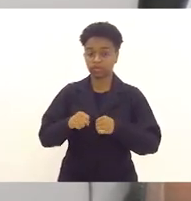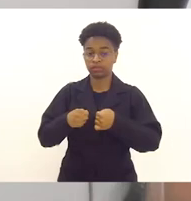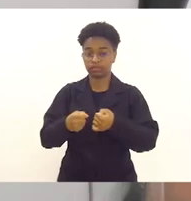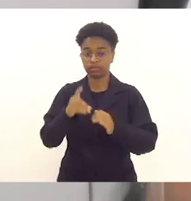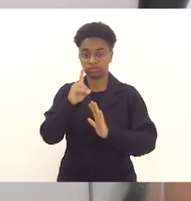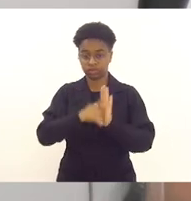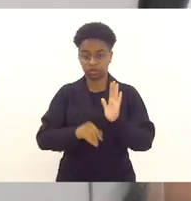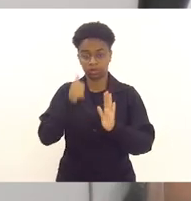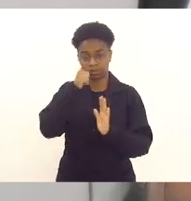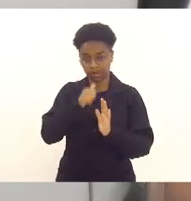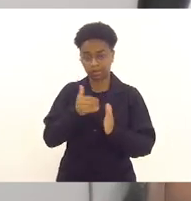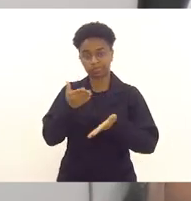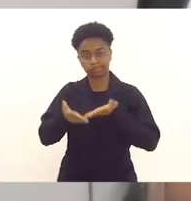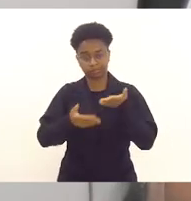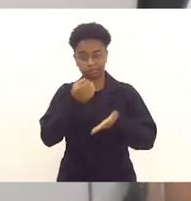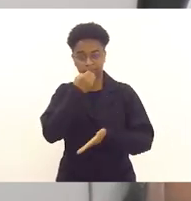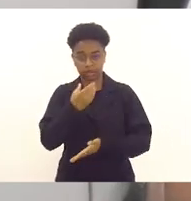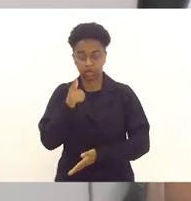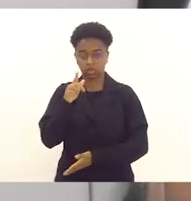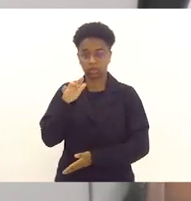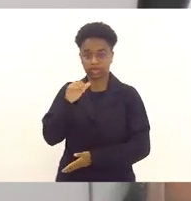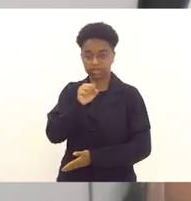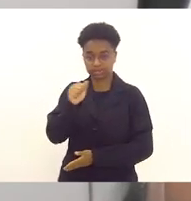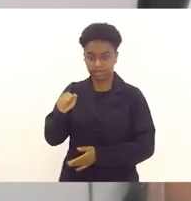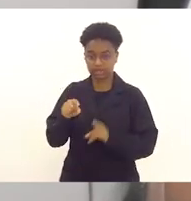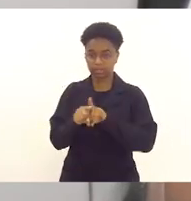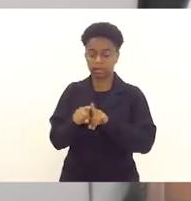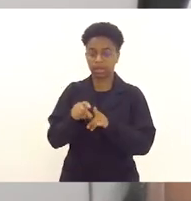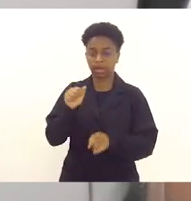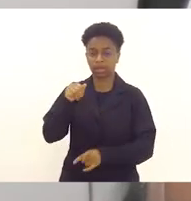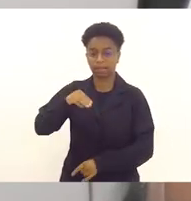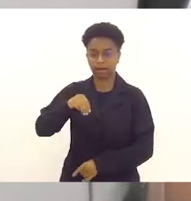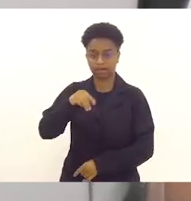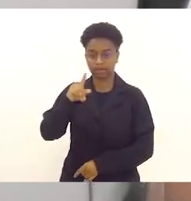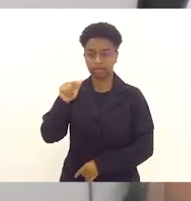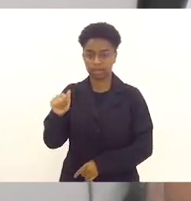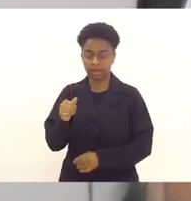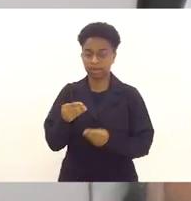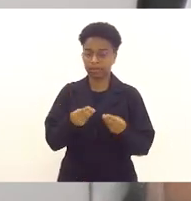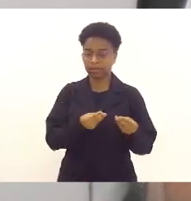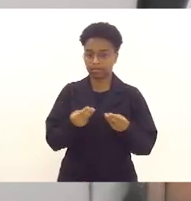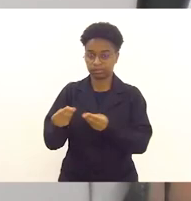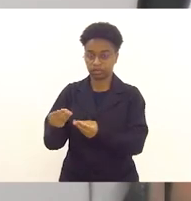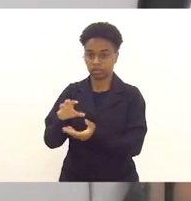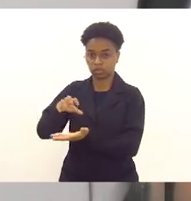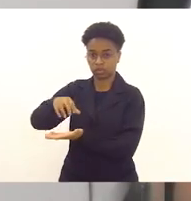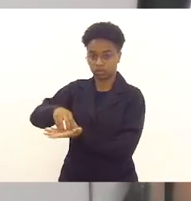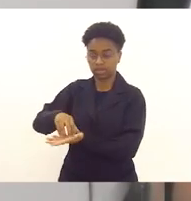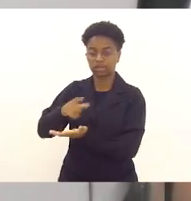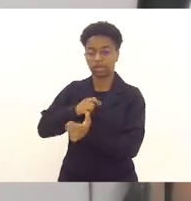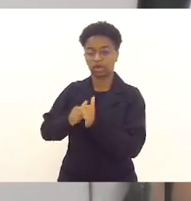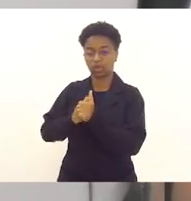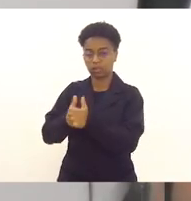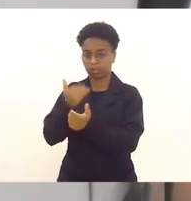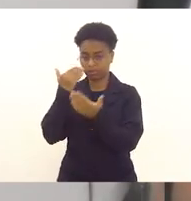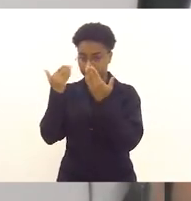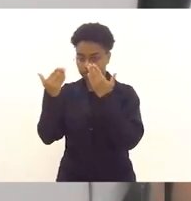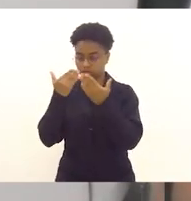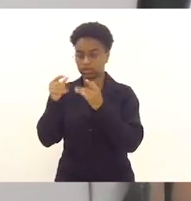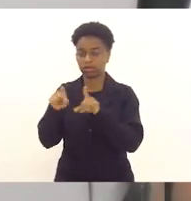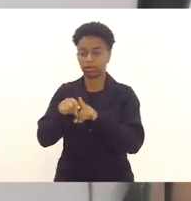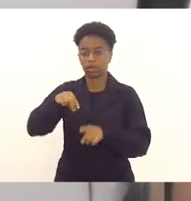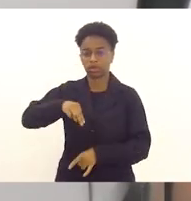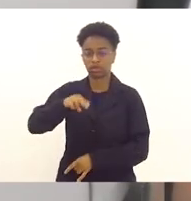foi muito bem atendida pela Luiza e pela Amanda do qual elas me encaminharam para mulheres para o acompanhamento psicológico e para o nudem